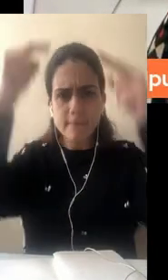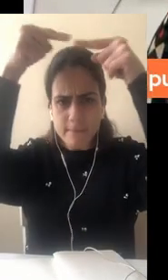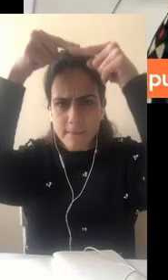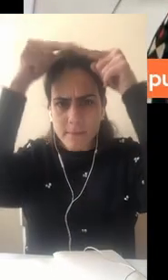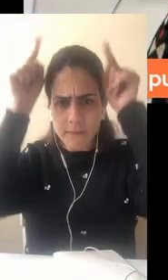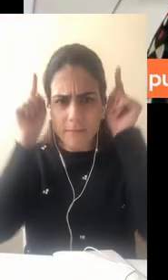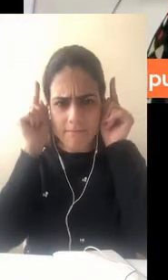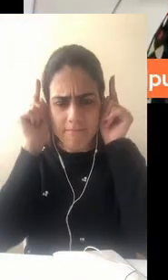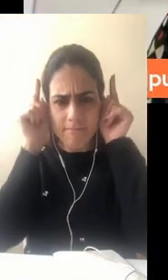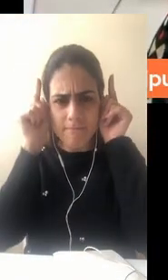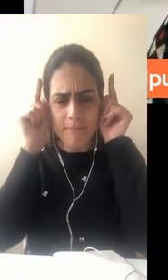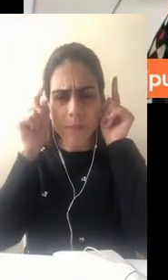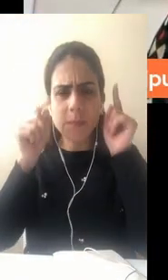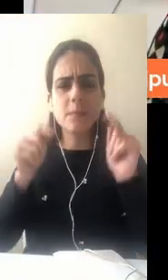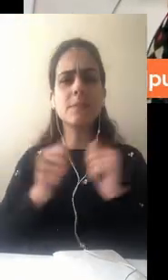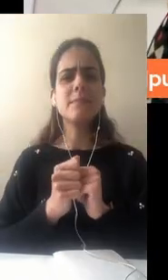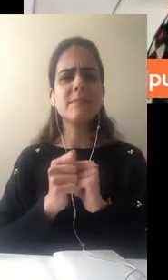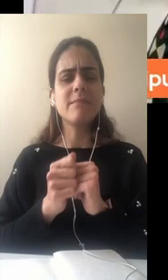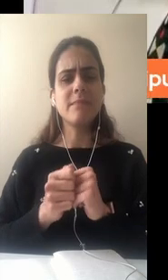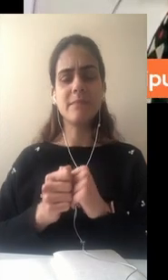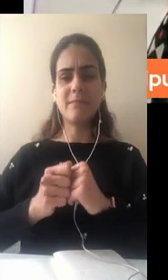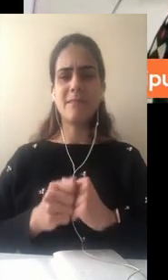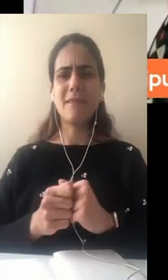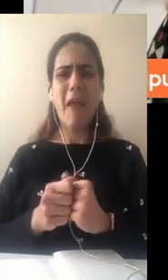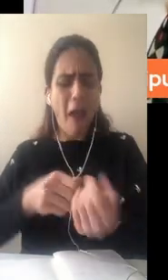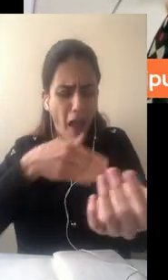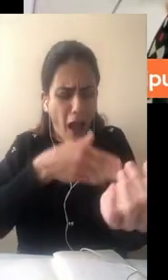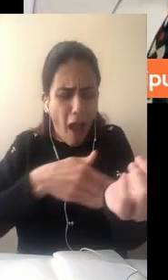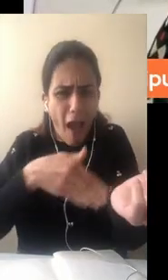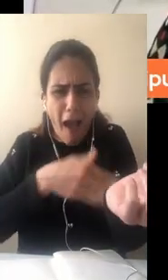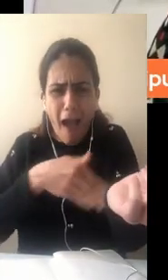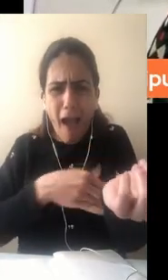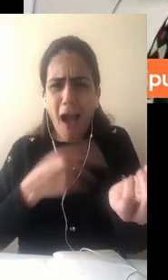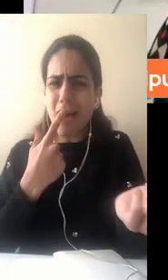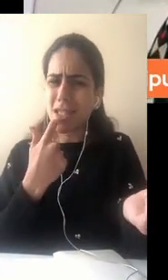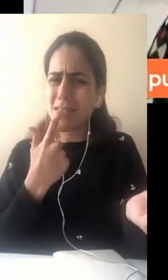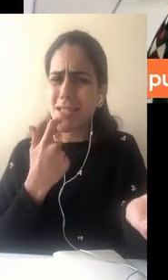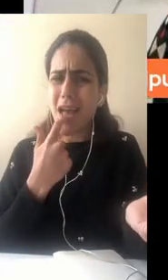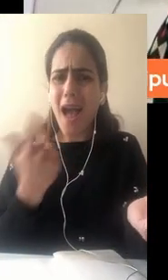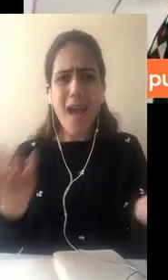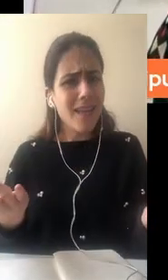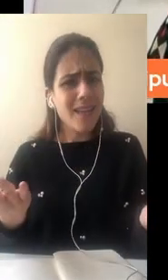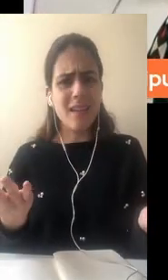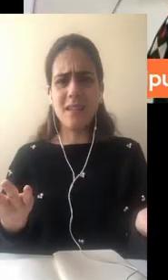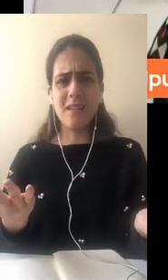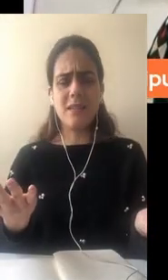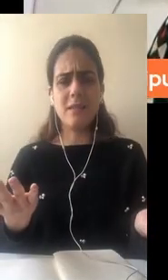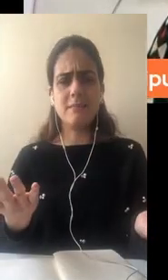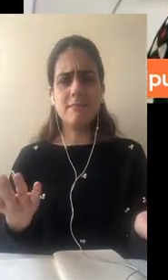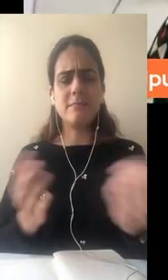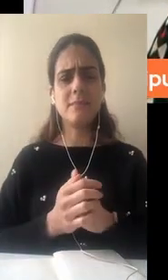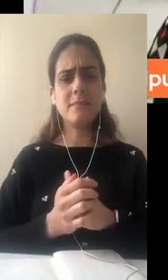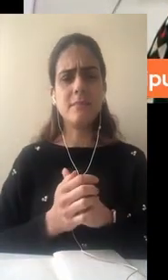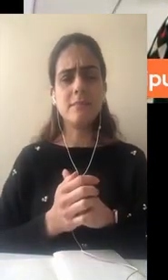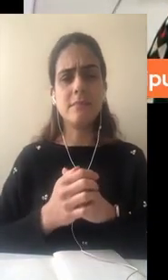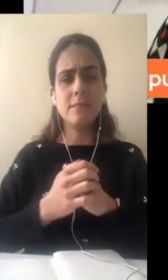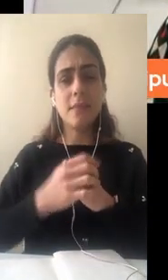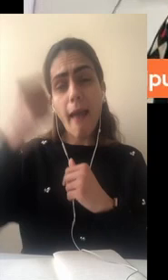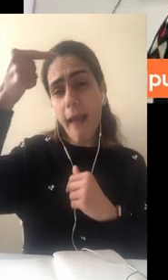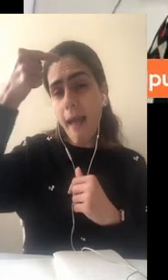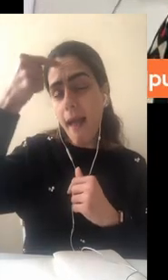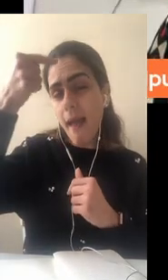de estragar a face, o corpo, de feridas e ferimentos. E o que acontece